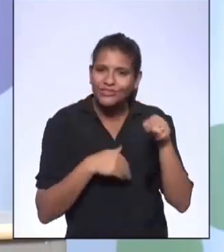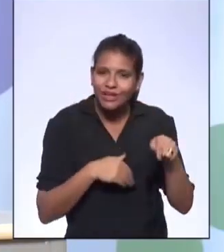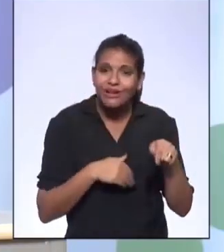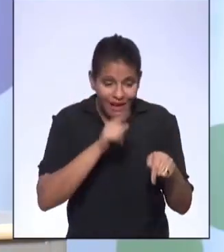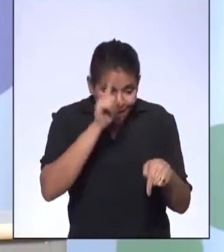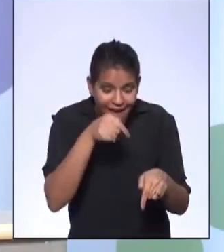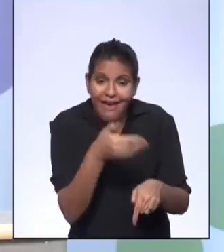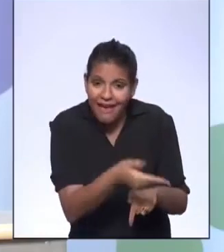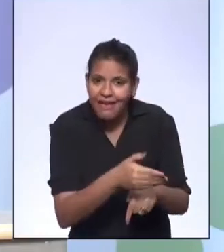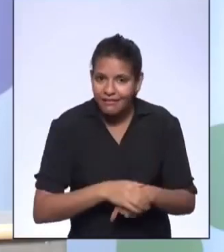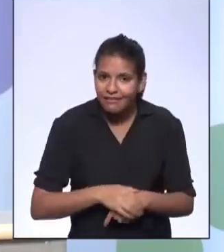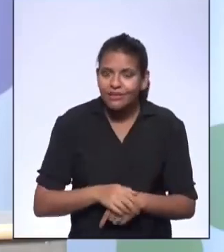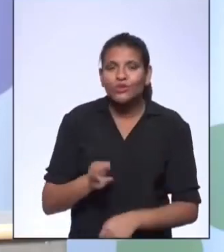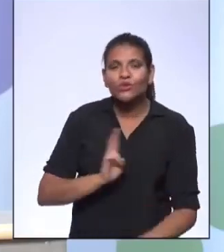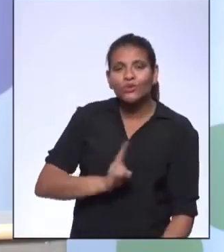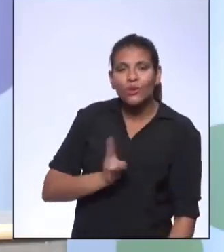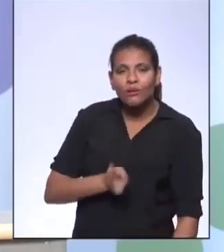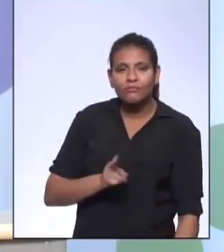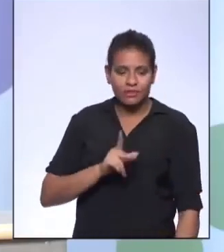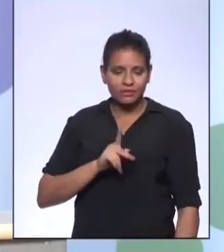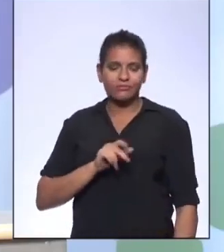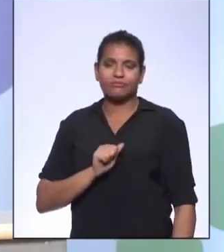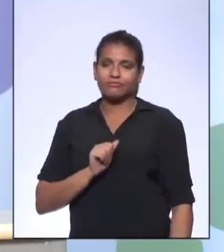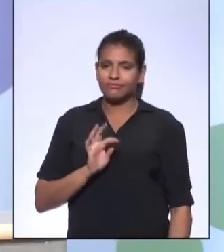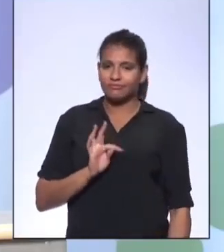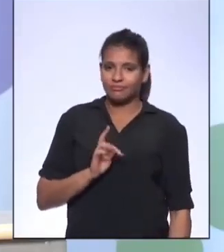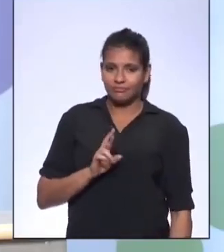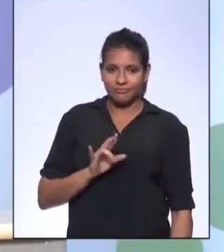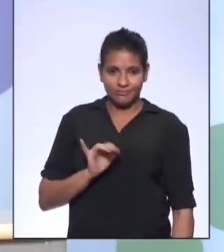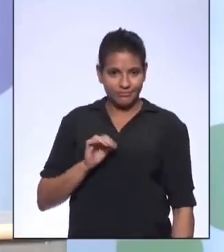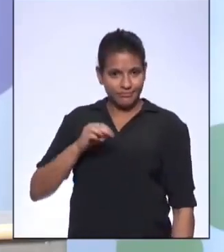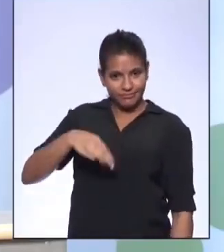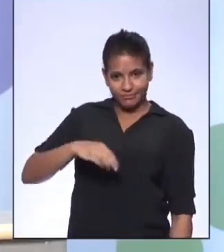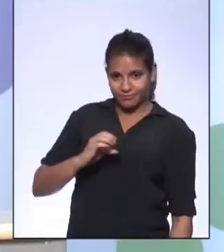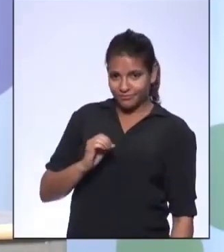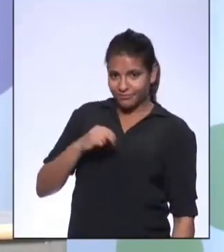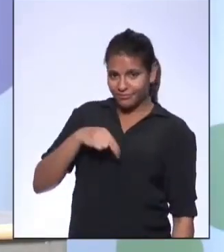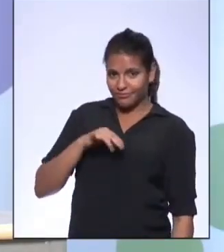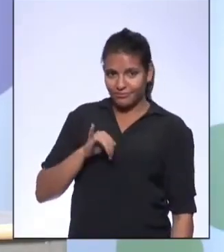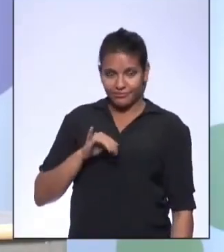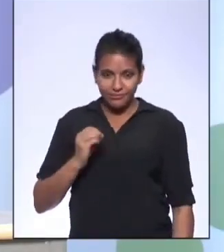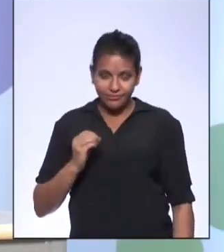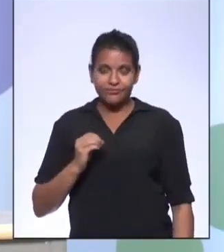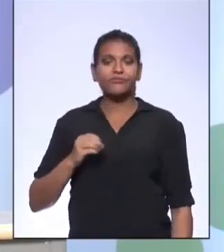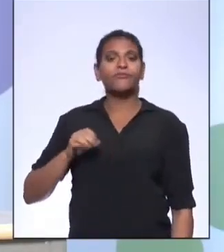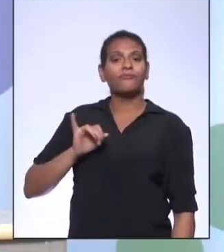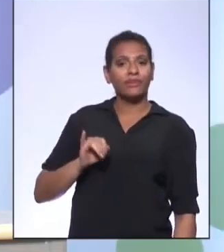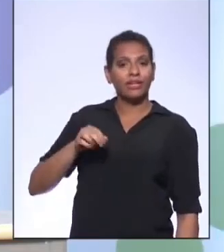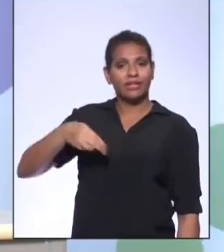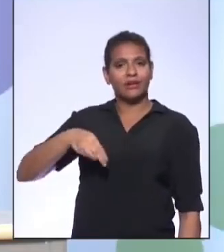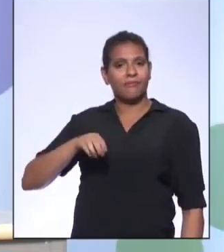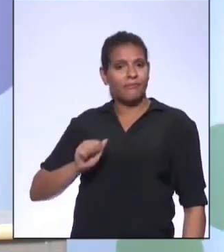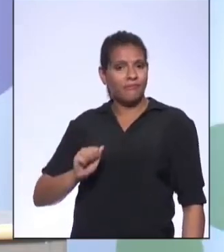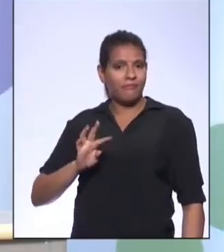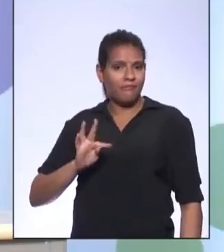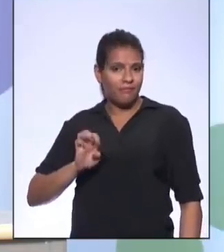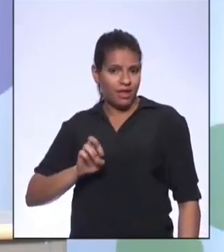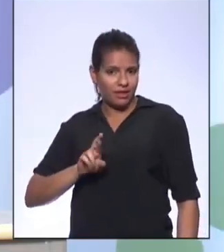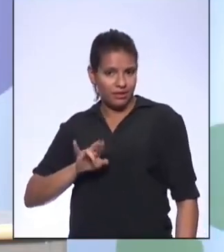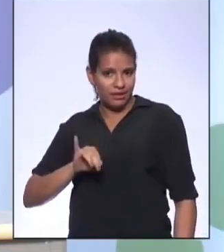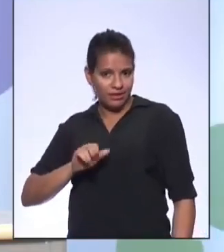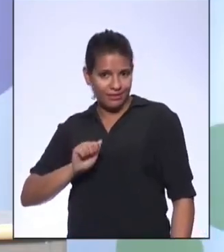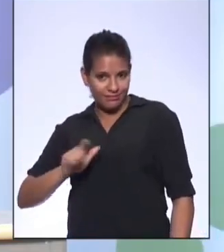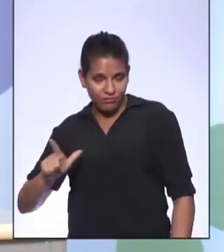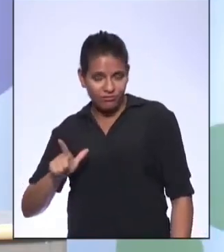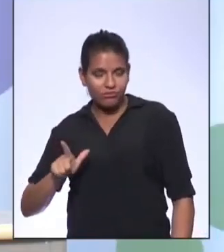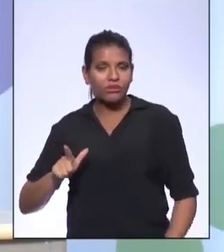nós tivemos uma questão no Enem em 2017 sobre o patrimônio imaterial, e ele estava